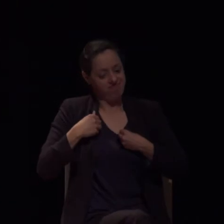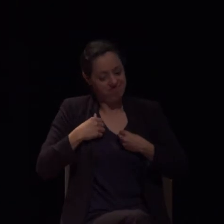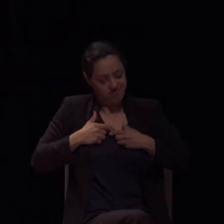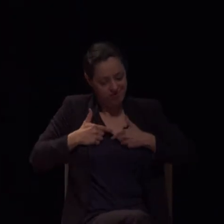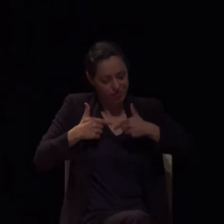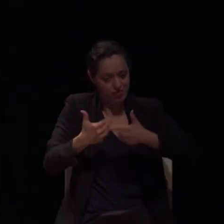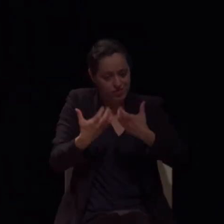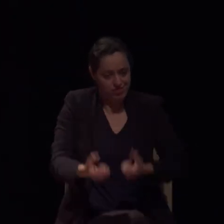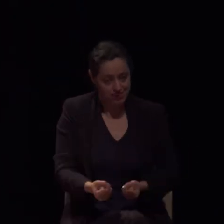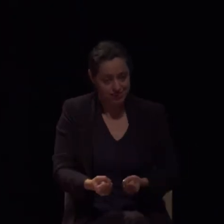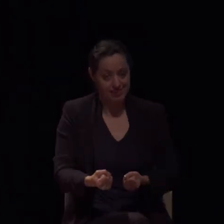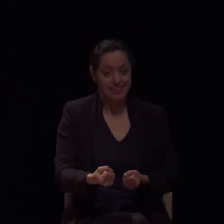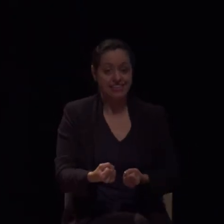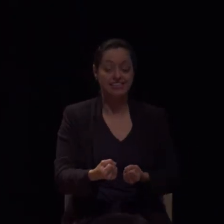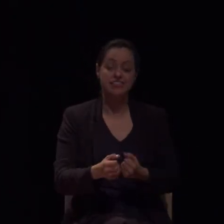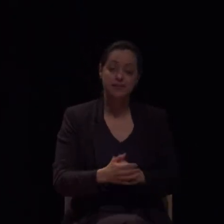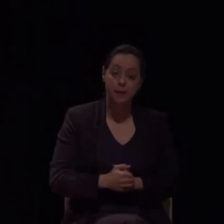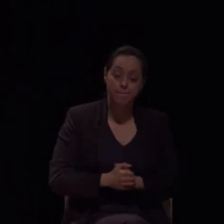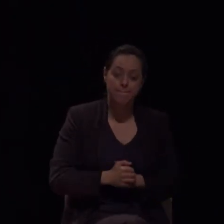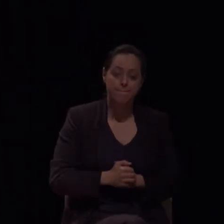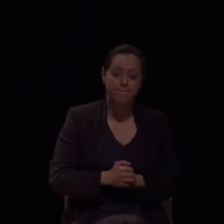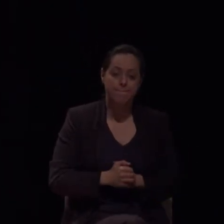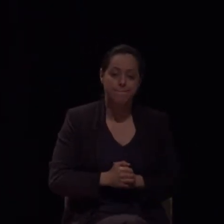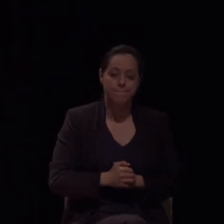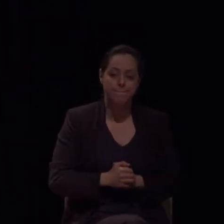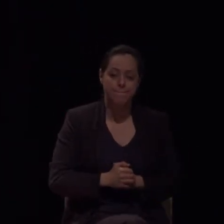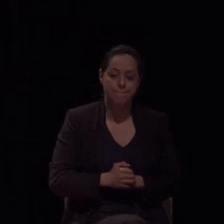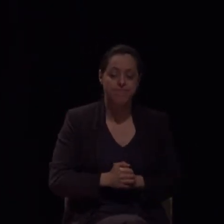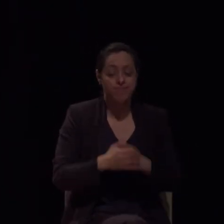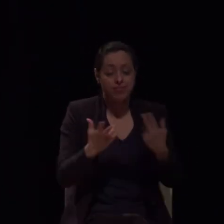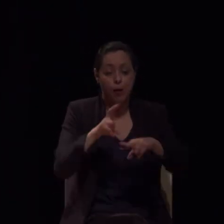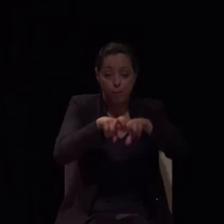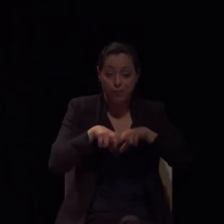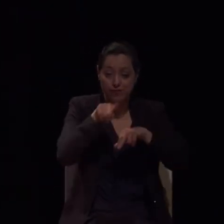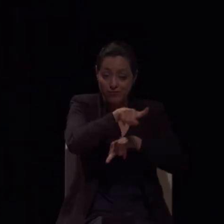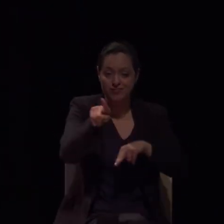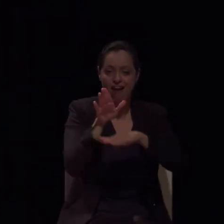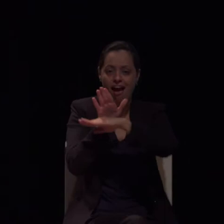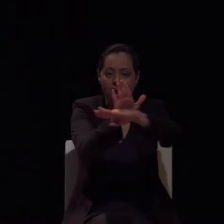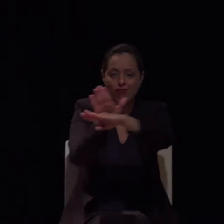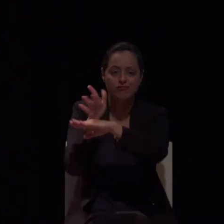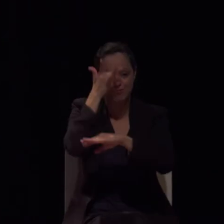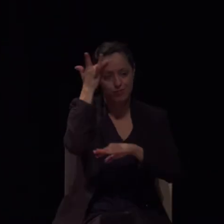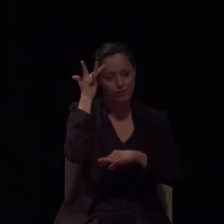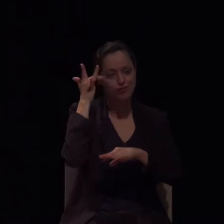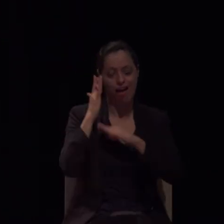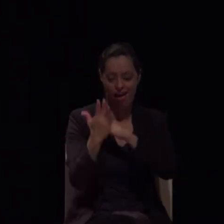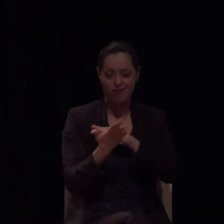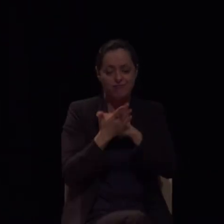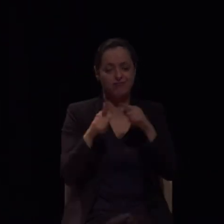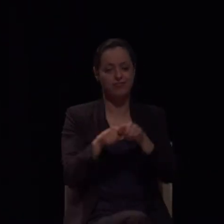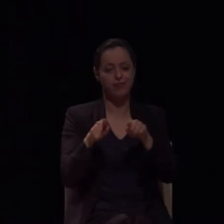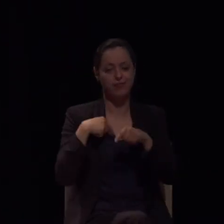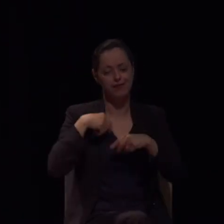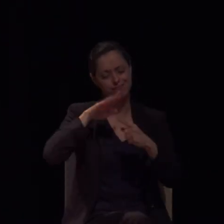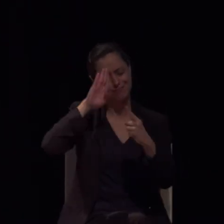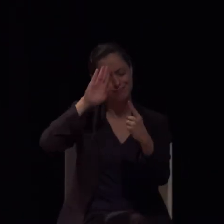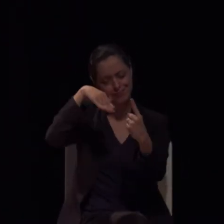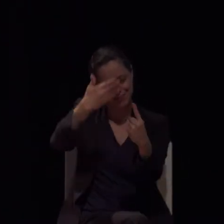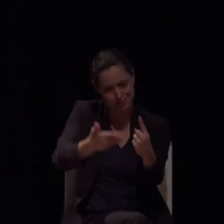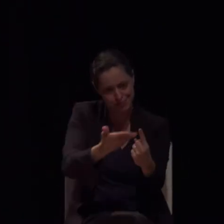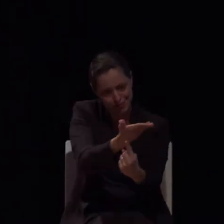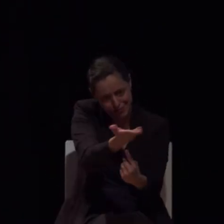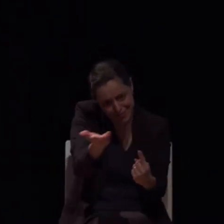cada vez mais possível para um número cada vez maior de pessoas então eu reverencio vocês expresso minha